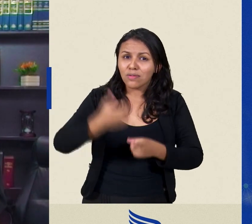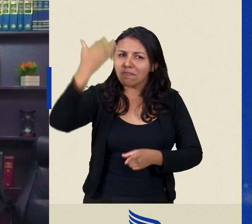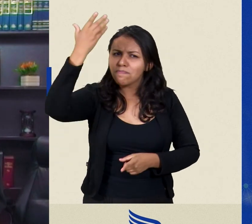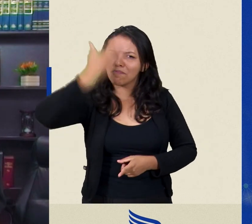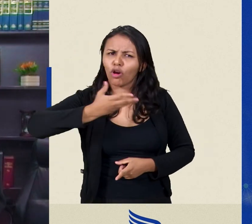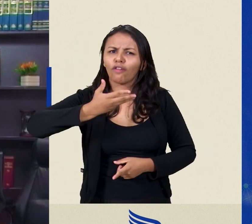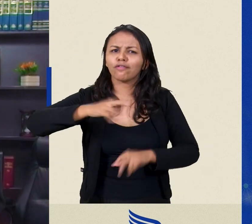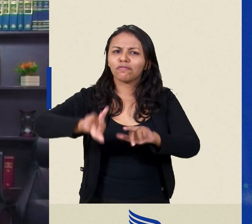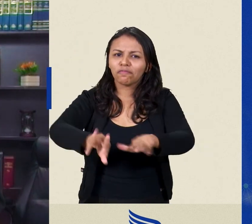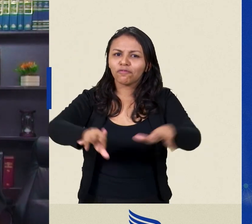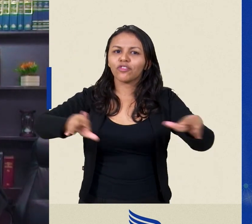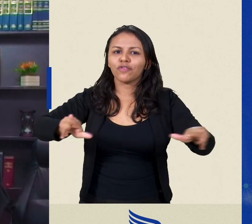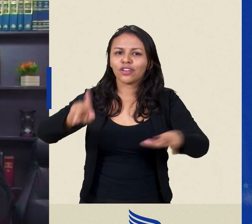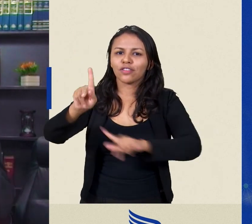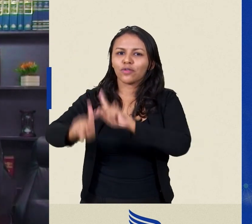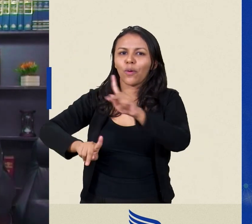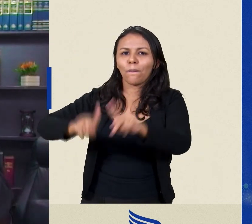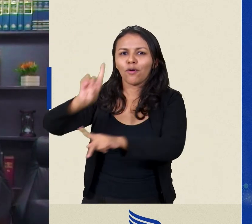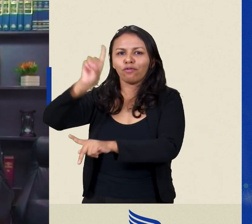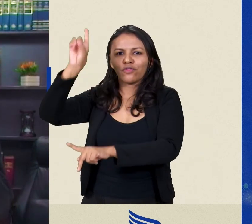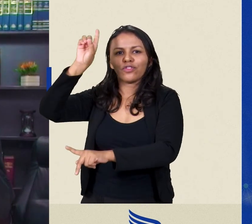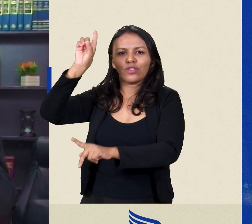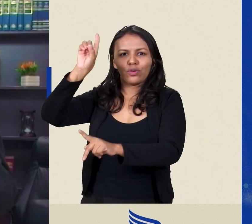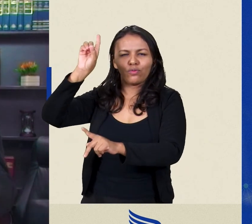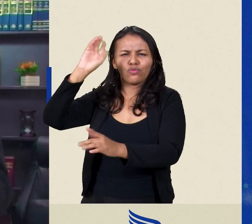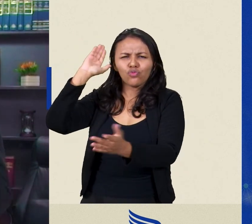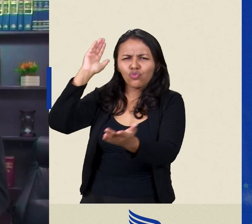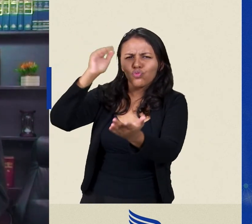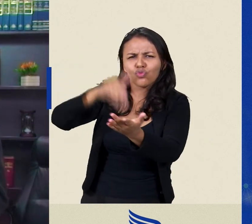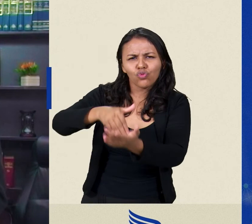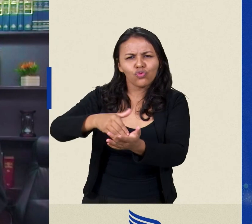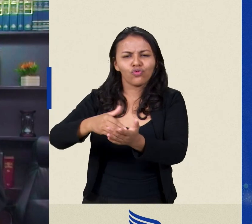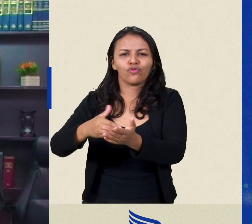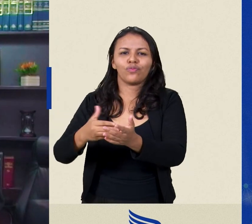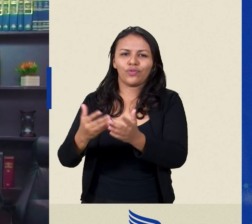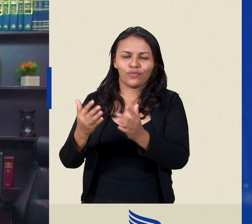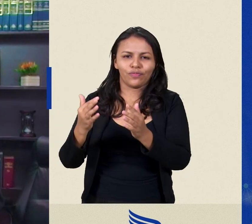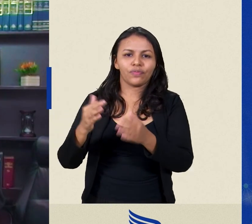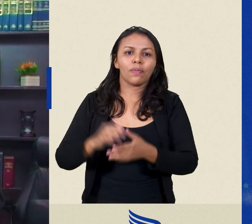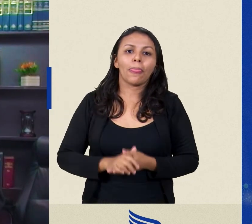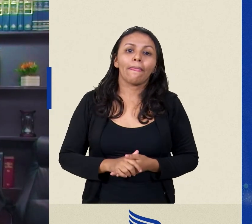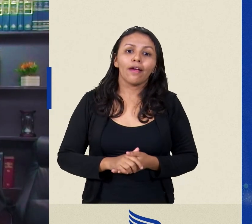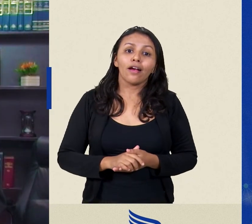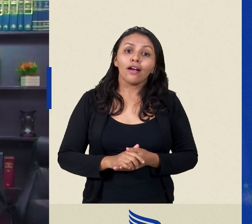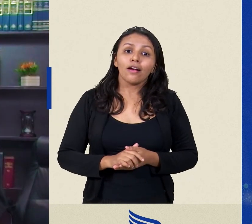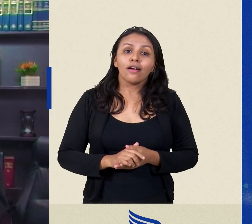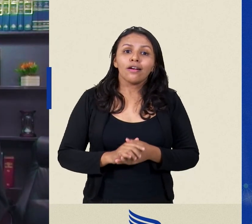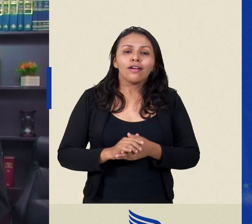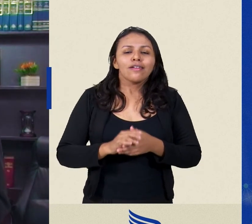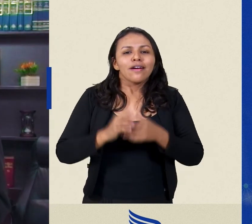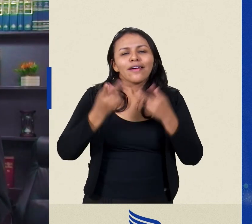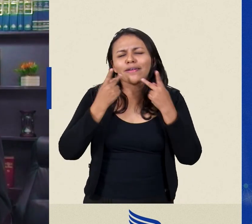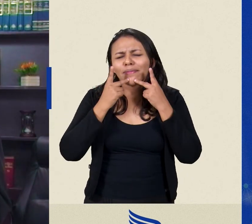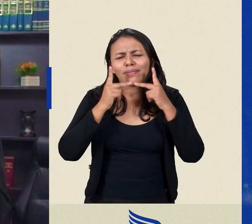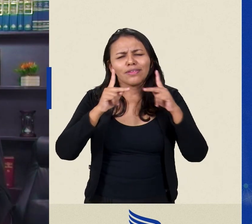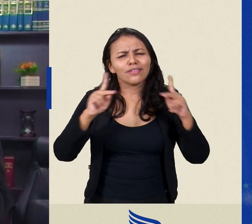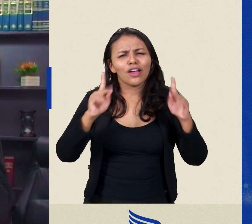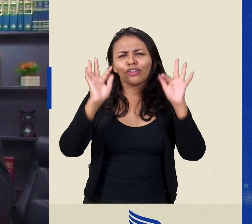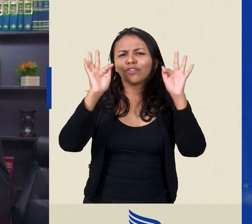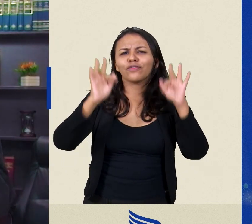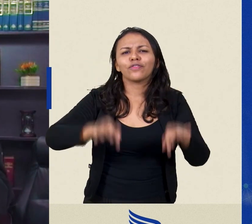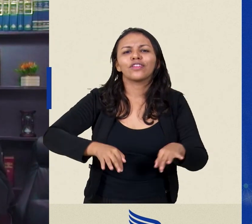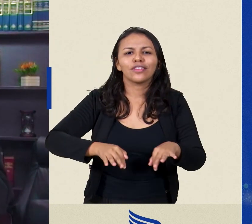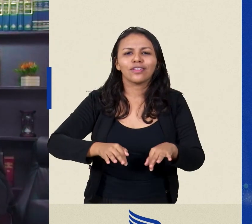da Igreja remanescente. Concluímos esta preciosa mensagem com a saudação apostólica.